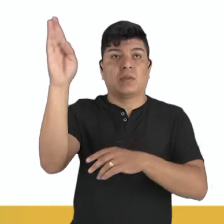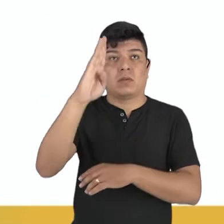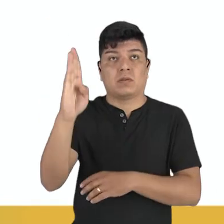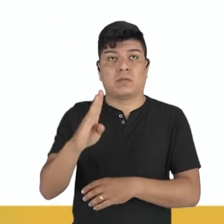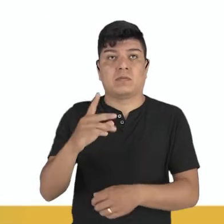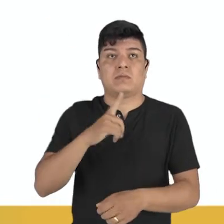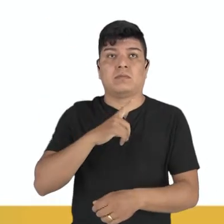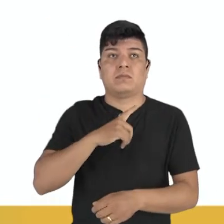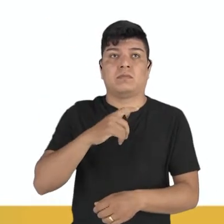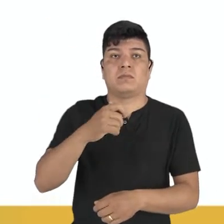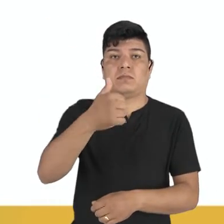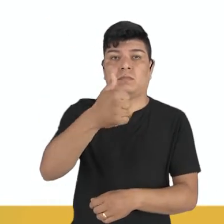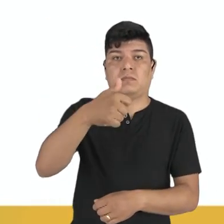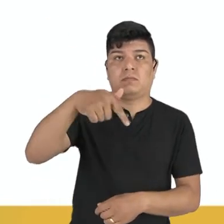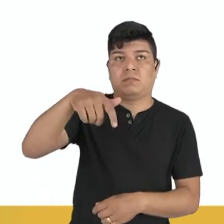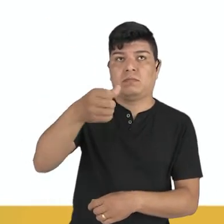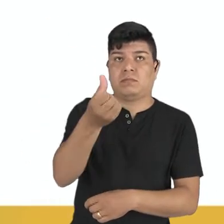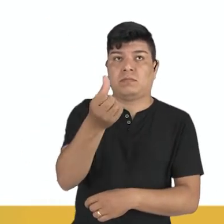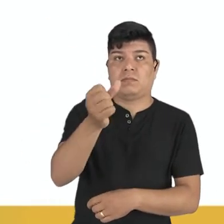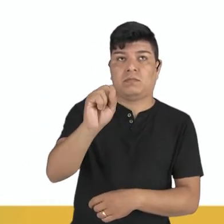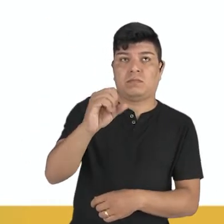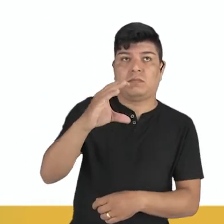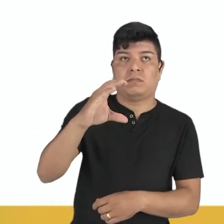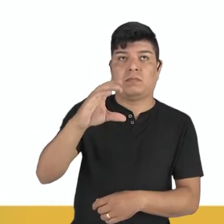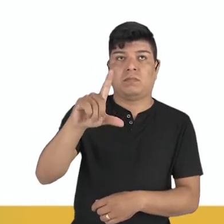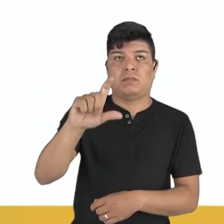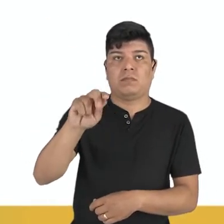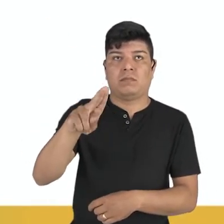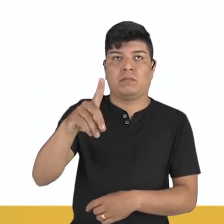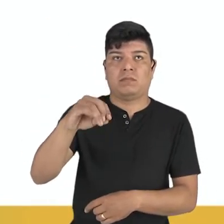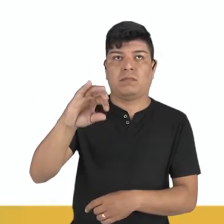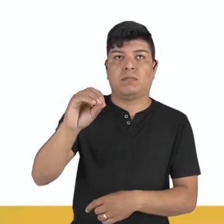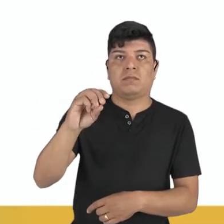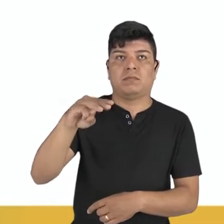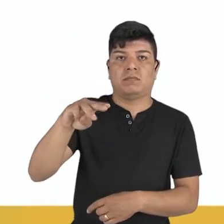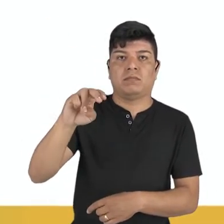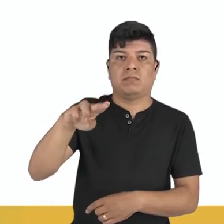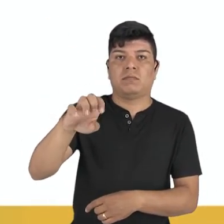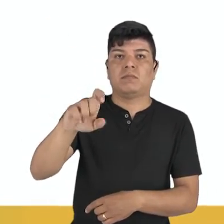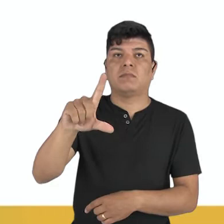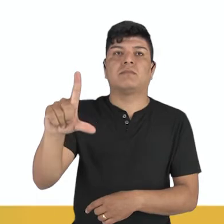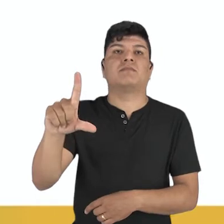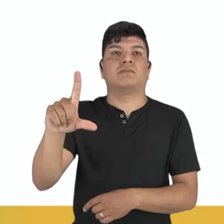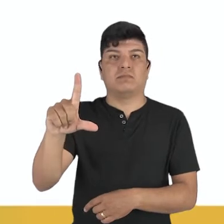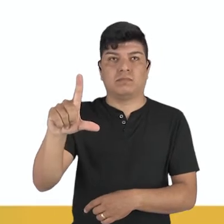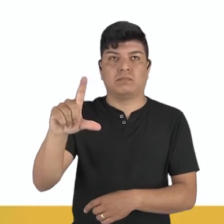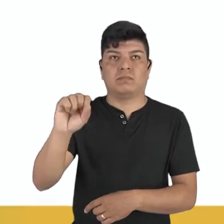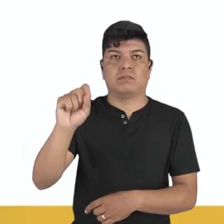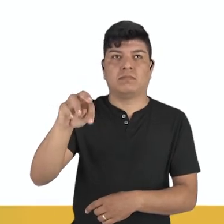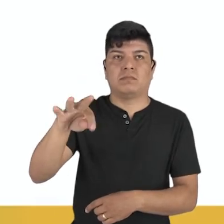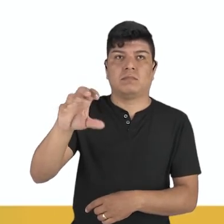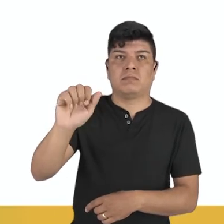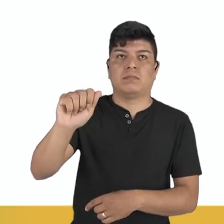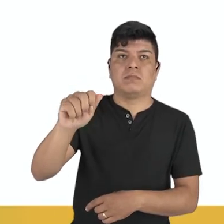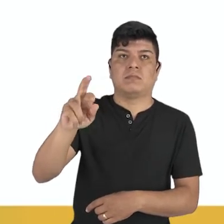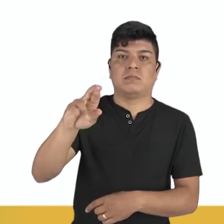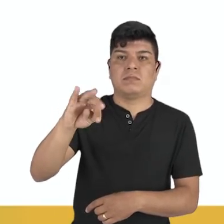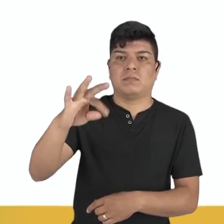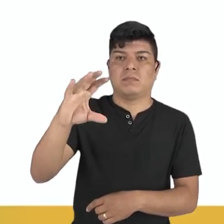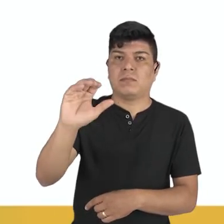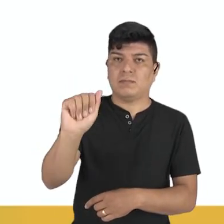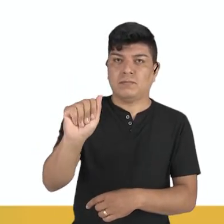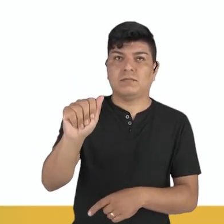1768 Cláudio Manuel da Costa obras poéticas Santa Rita Durão Caramuru e